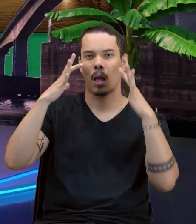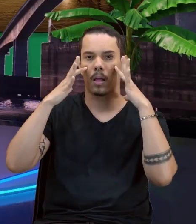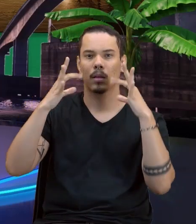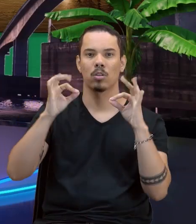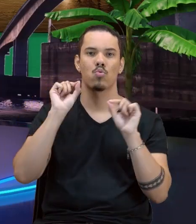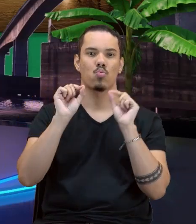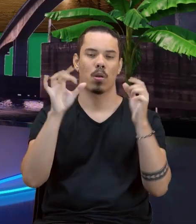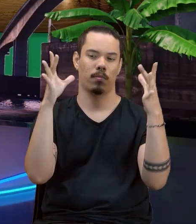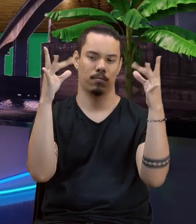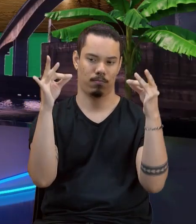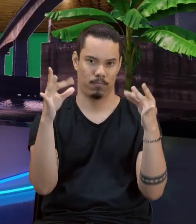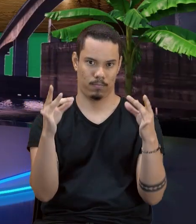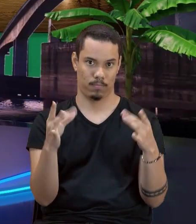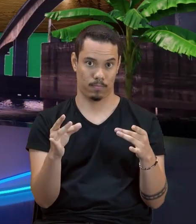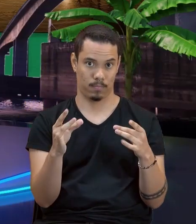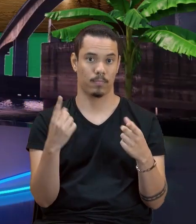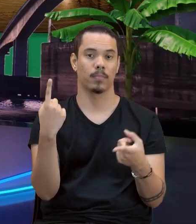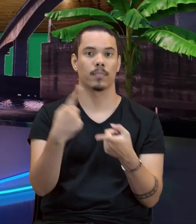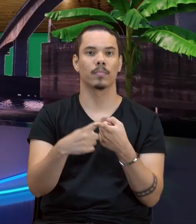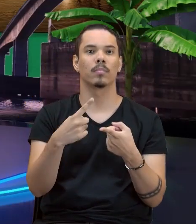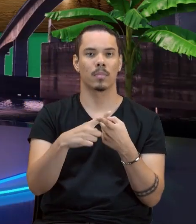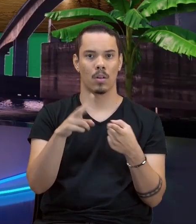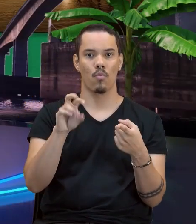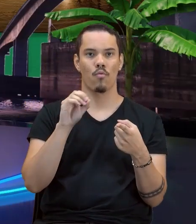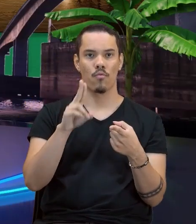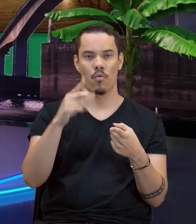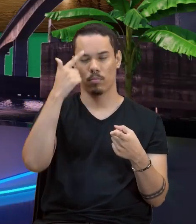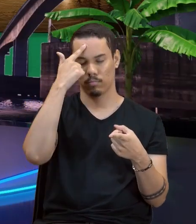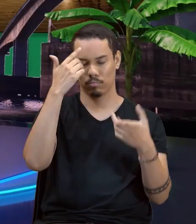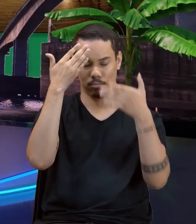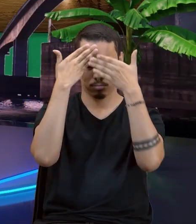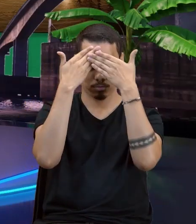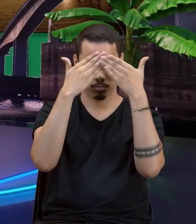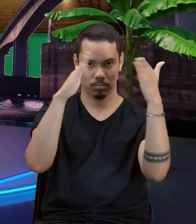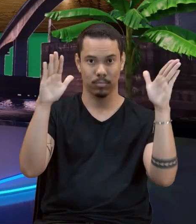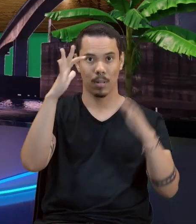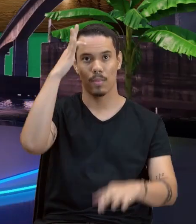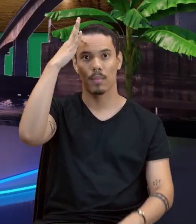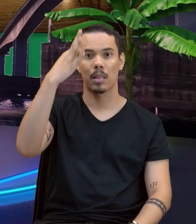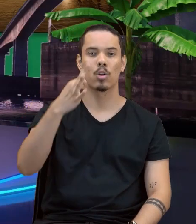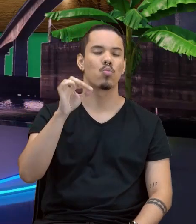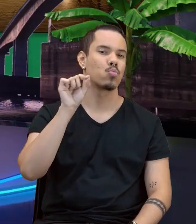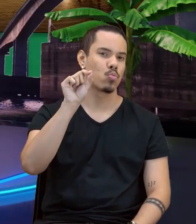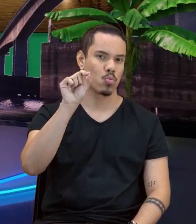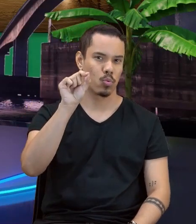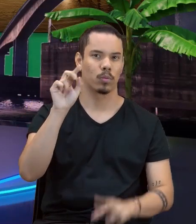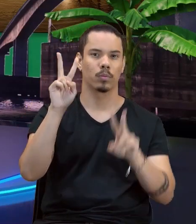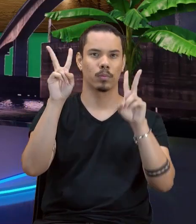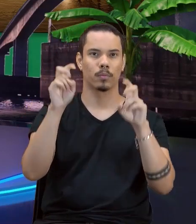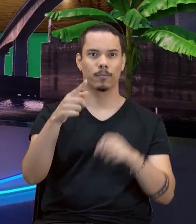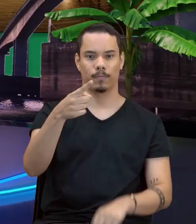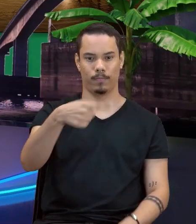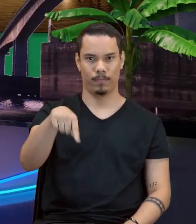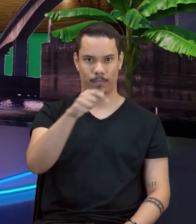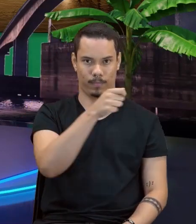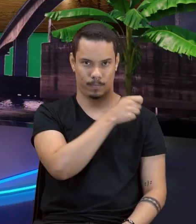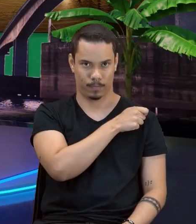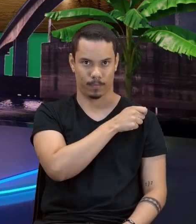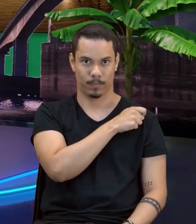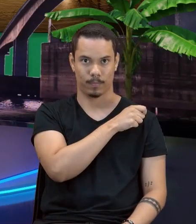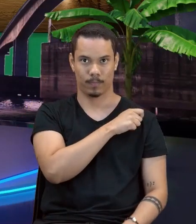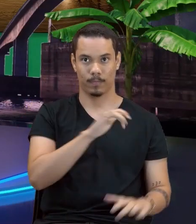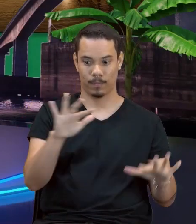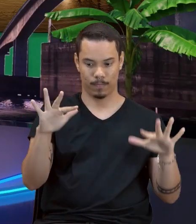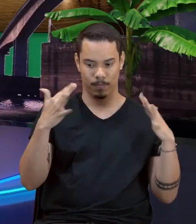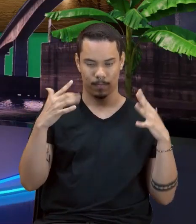Pode falar. Que aí eu vou agora abrir sua mente para você entender uma coisa. Pode falar. Sobre essa garotada que está vendo aí a gente, essa garotada